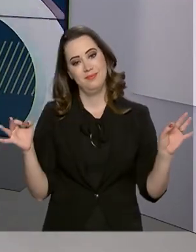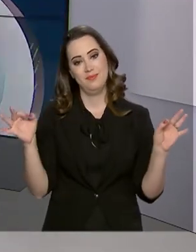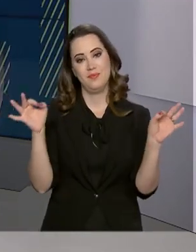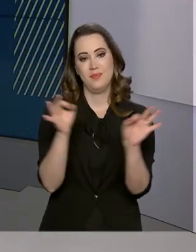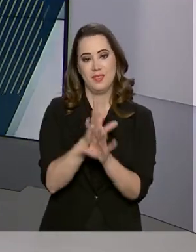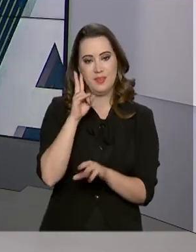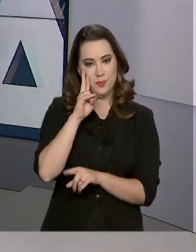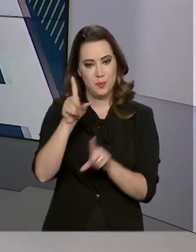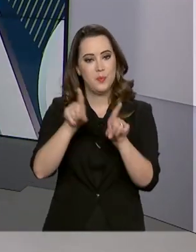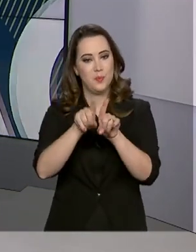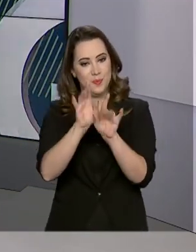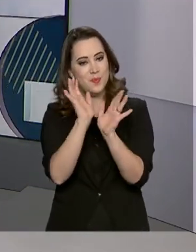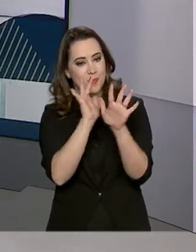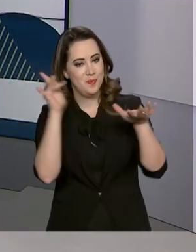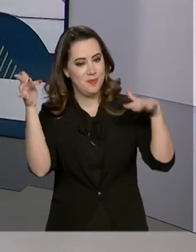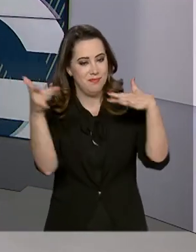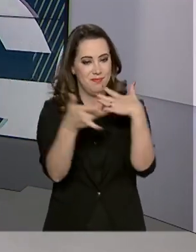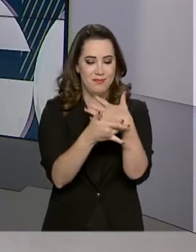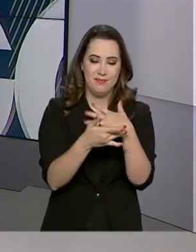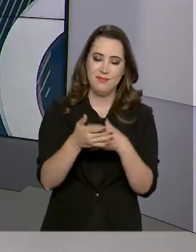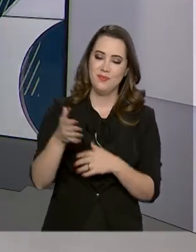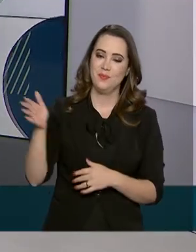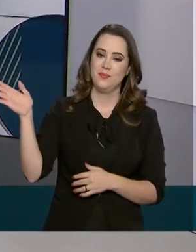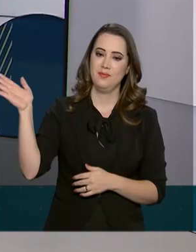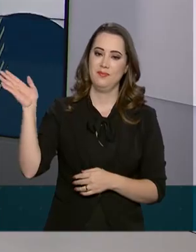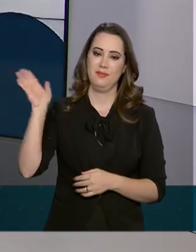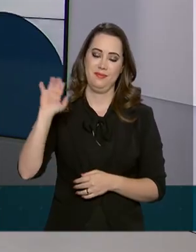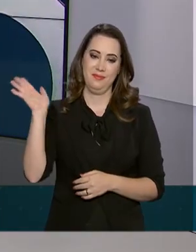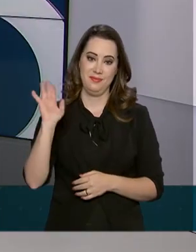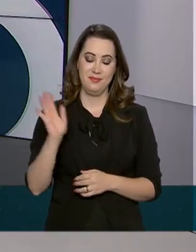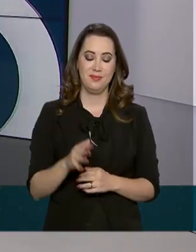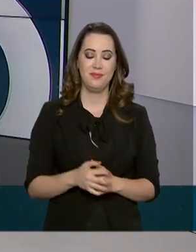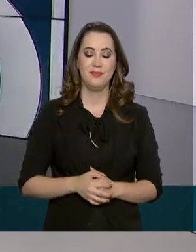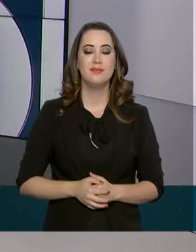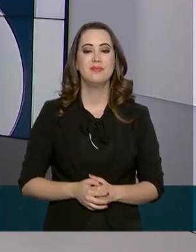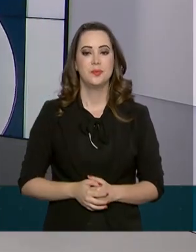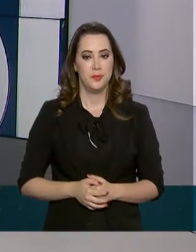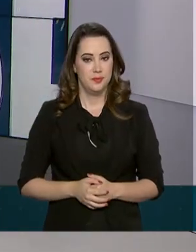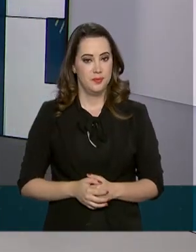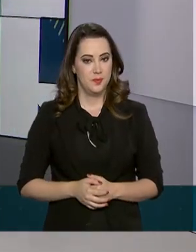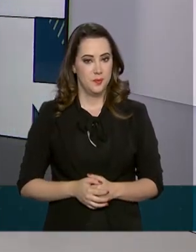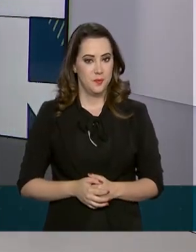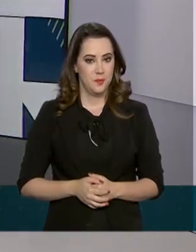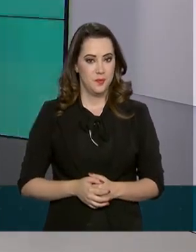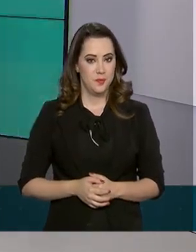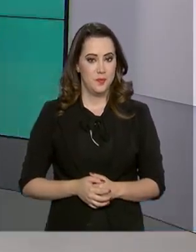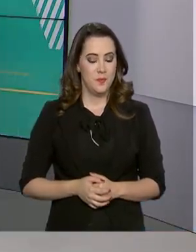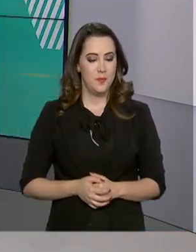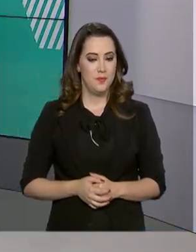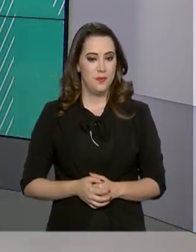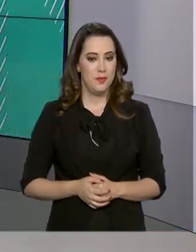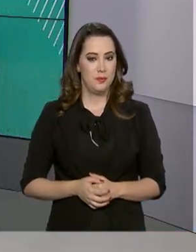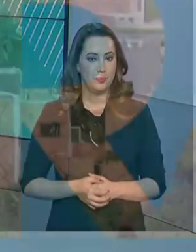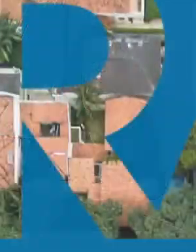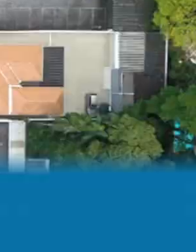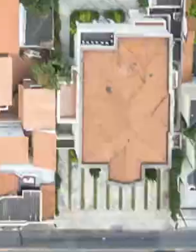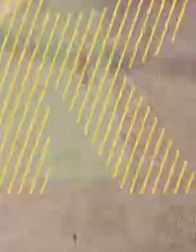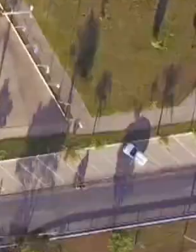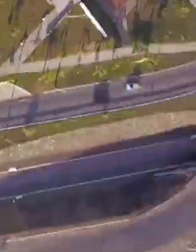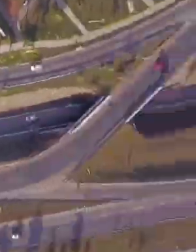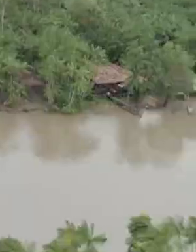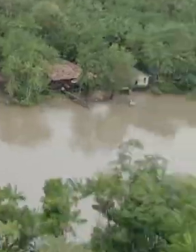fica por aqui você pode nos acompanhar também pelas redes sociais nos vemos então na próxima edição até lá a tal